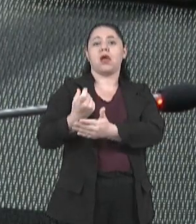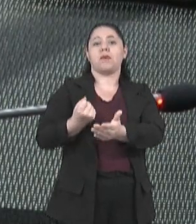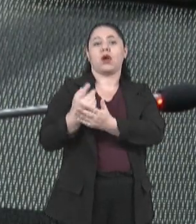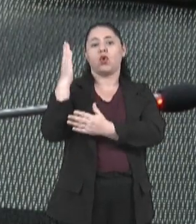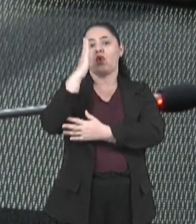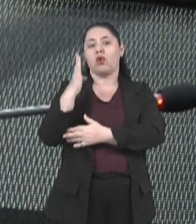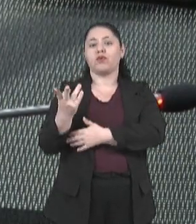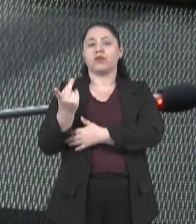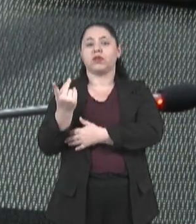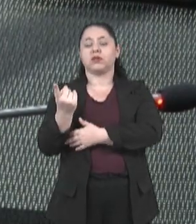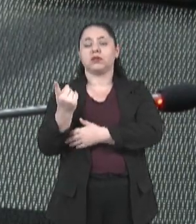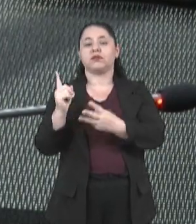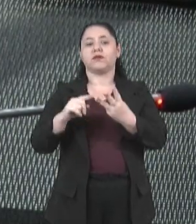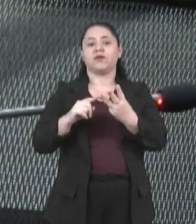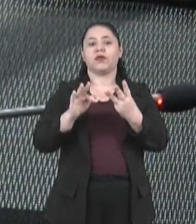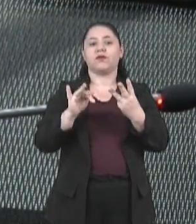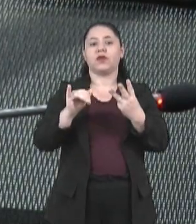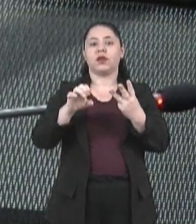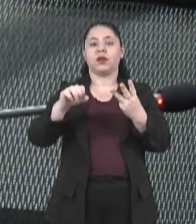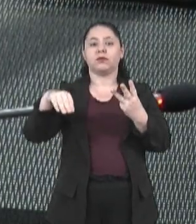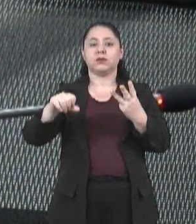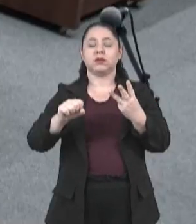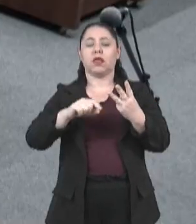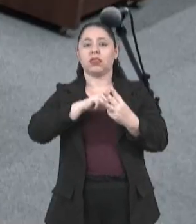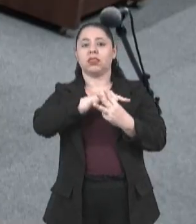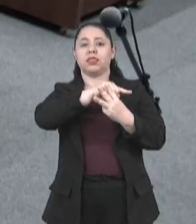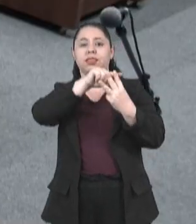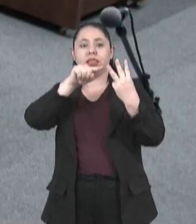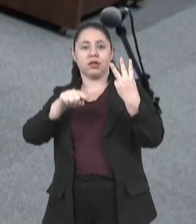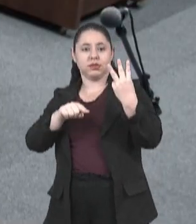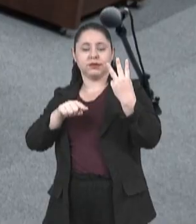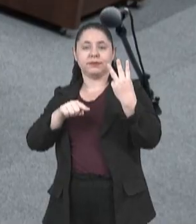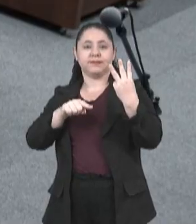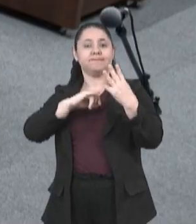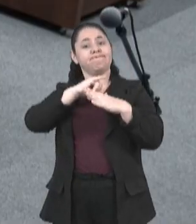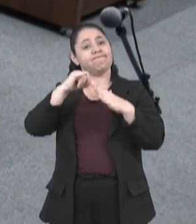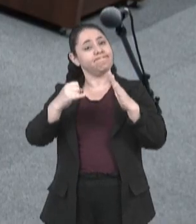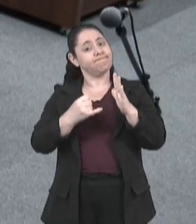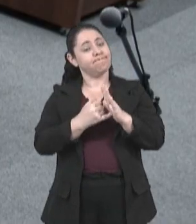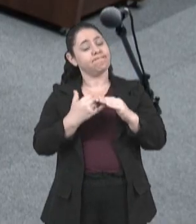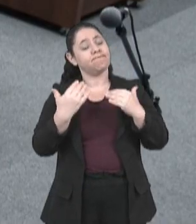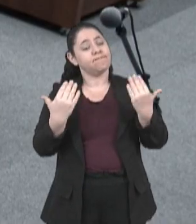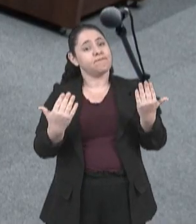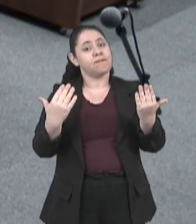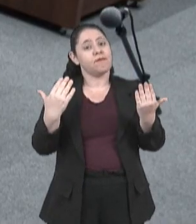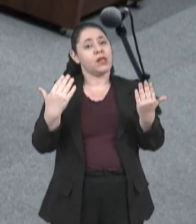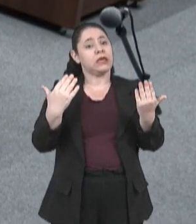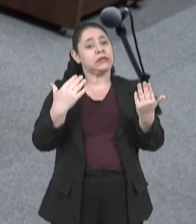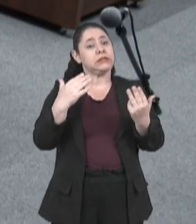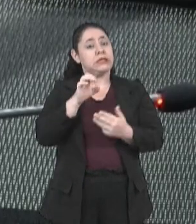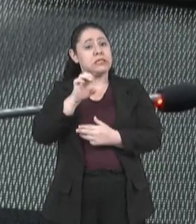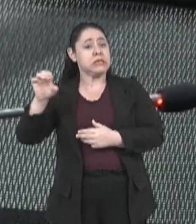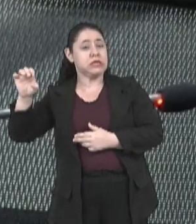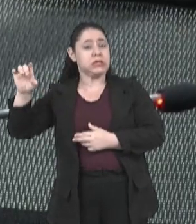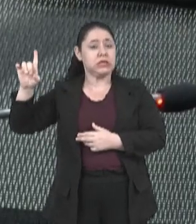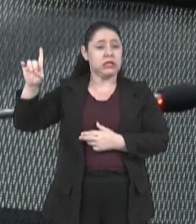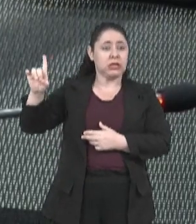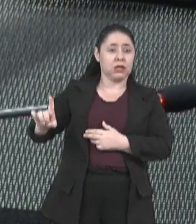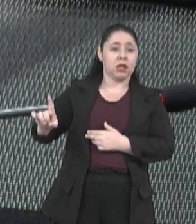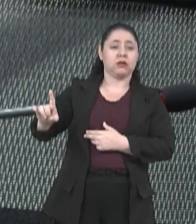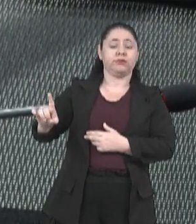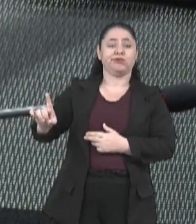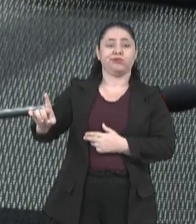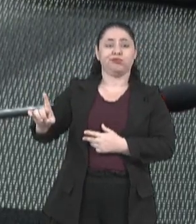e em terceiro lugar, a Fiemes. Essas três instituições de extrema direita, governada